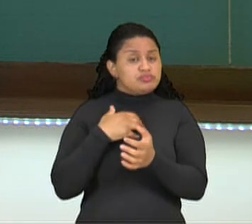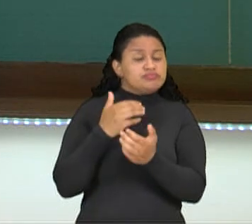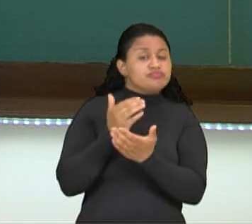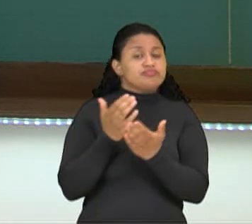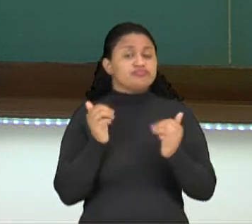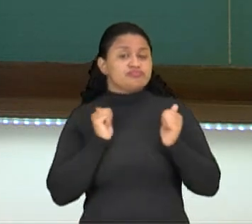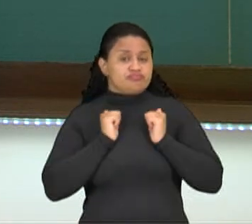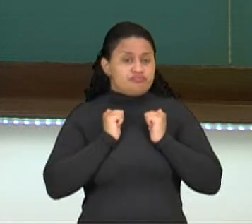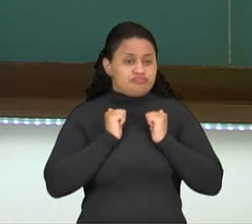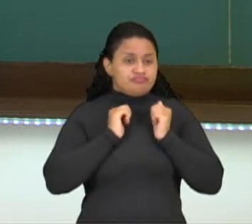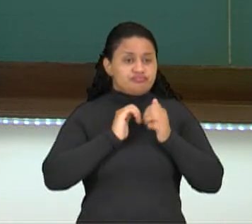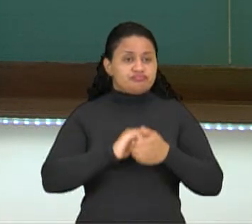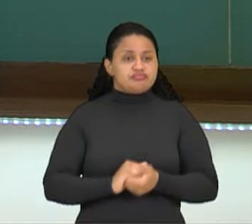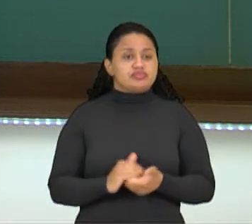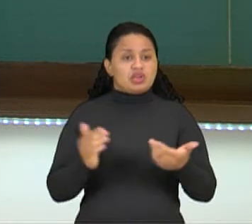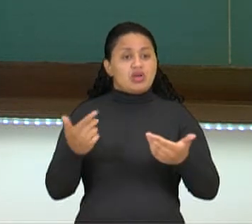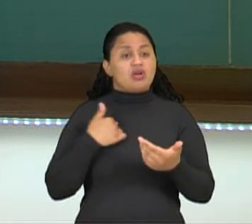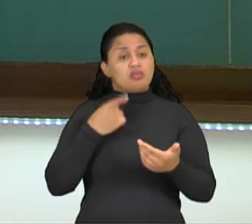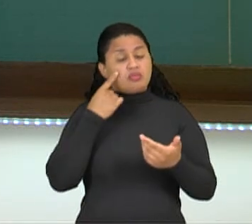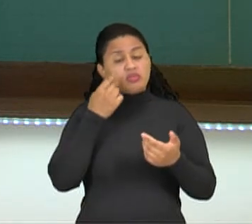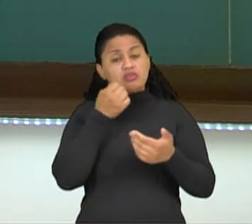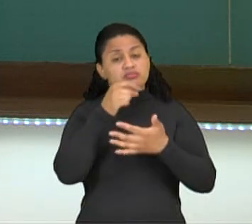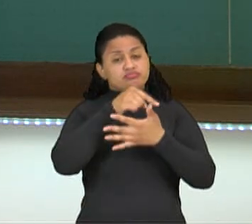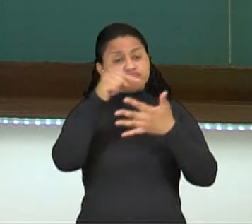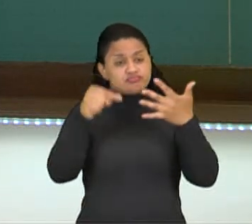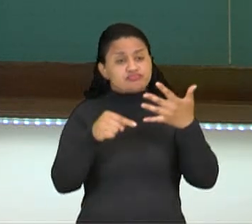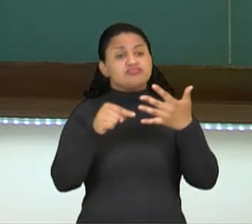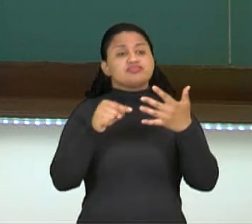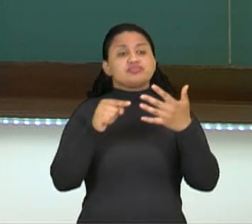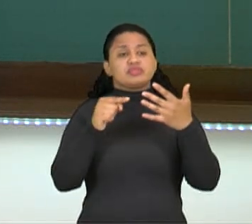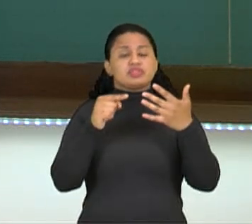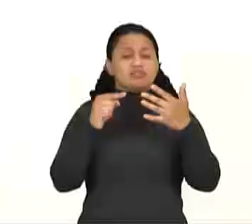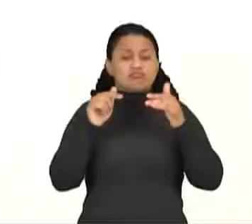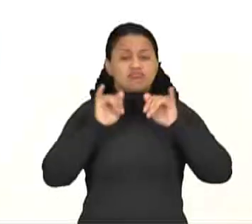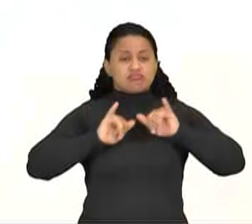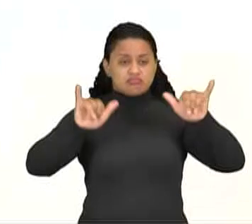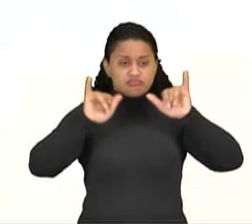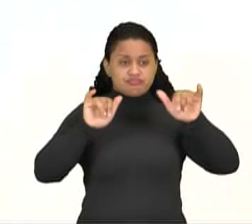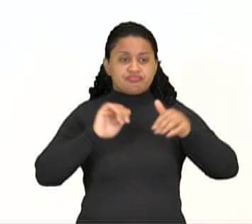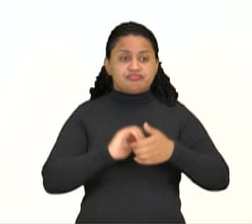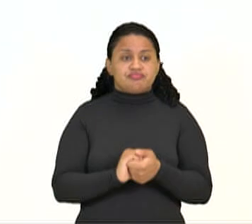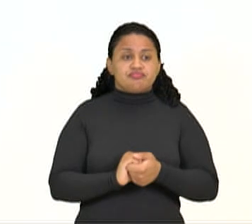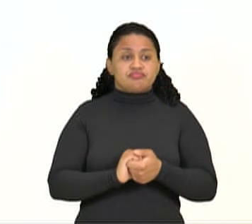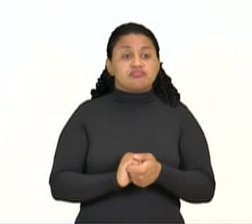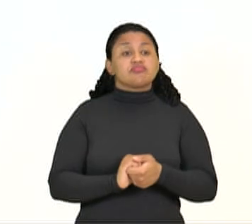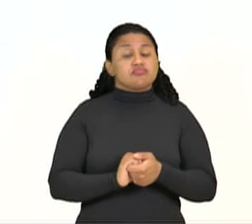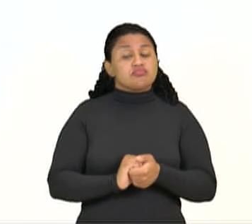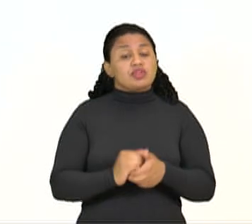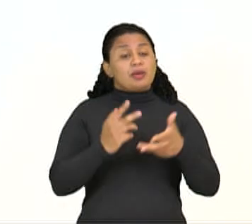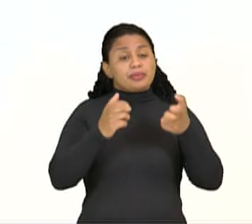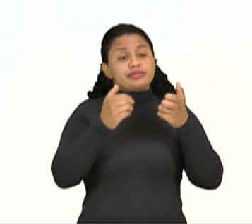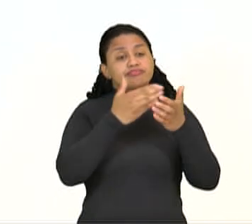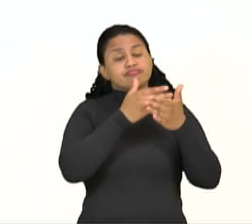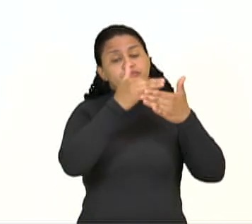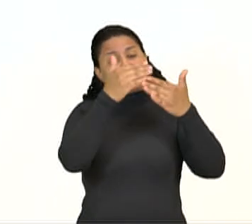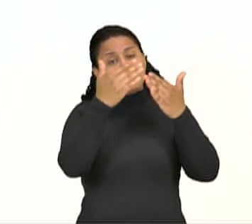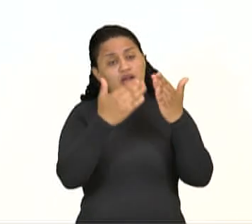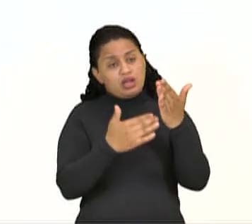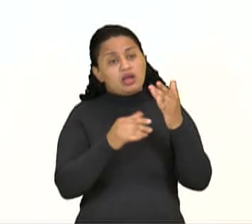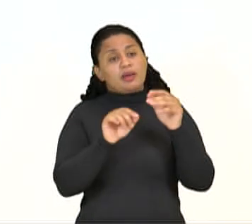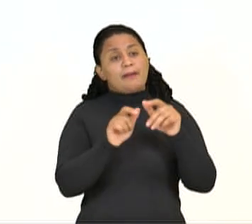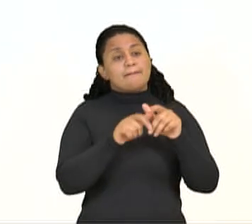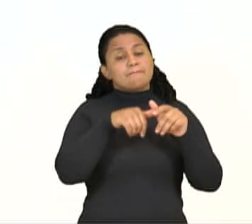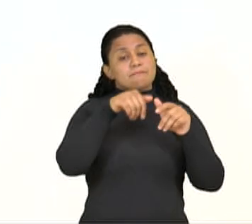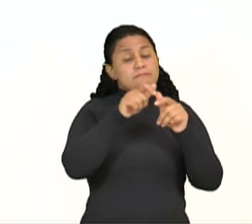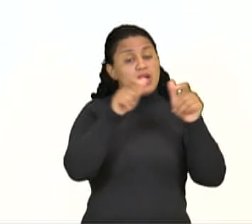imparcial. Agora vamos analisar alguns aspectos dessa notícia. Observe que estão na sequência do maior